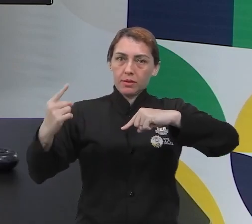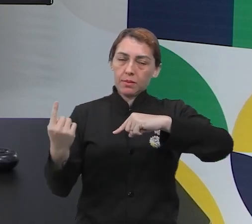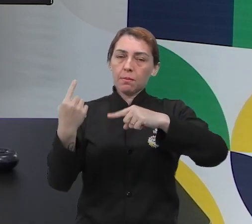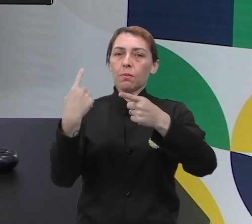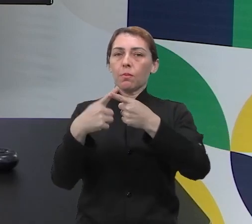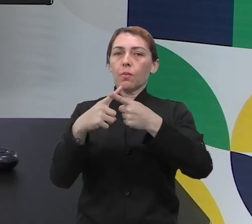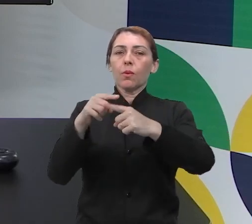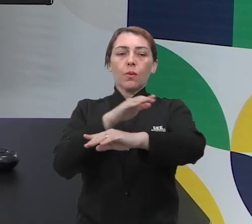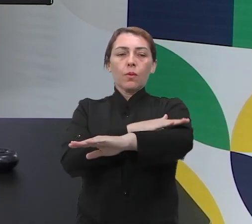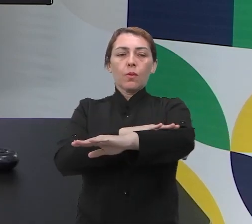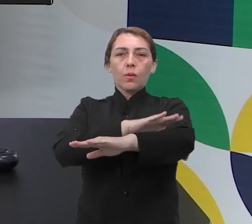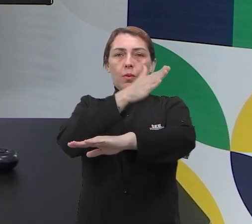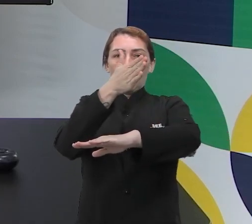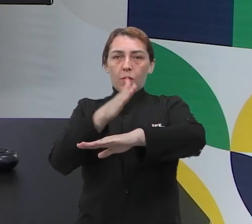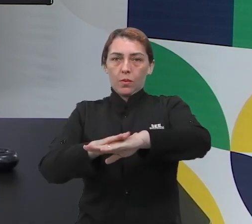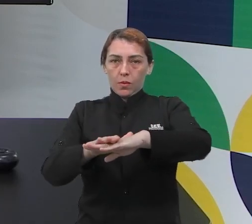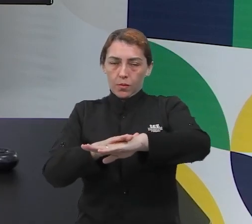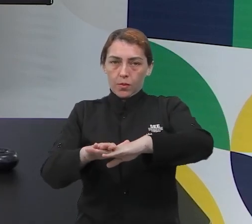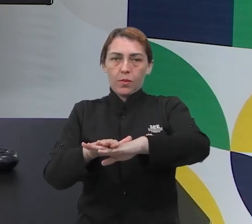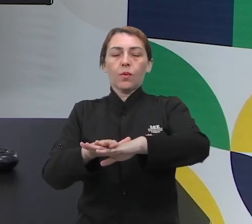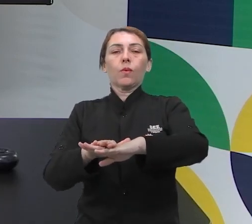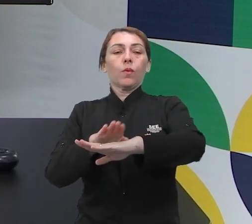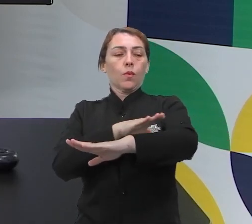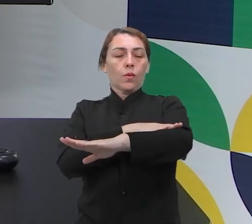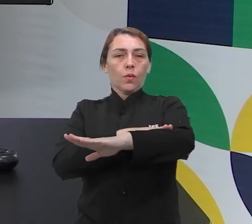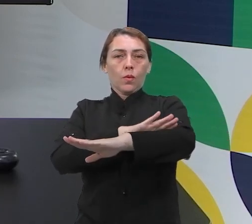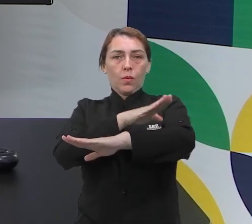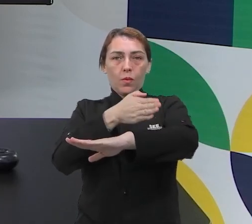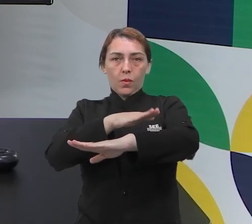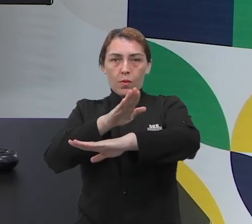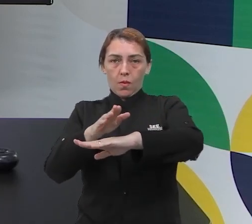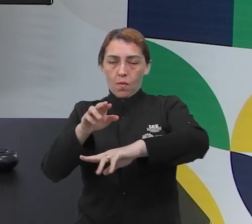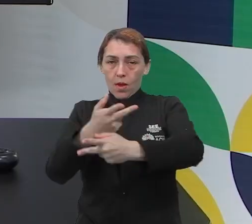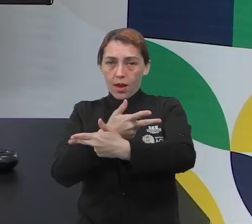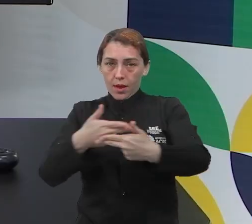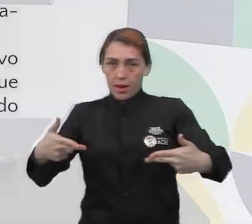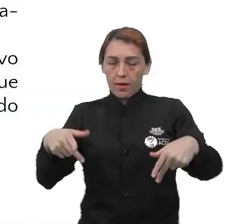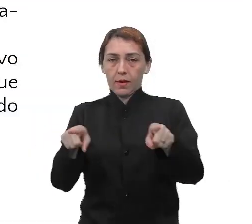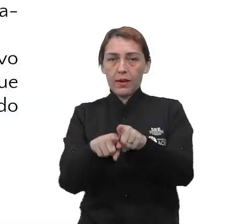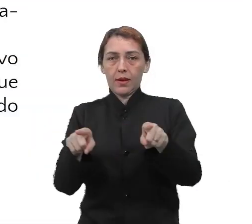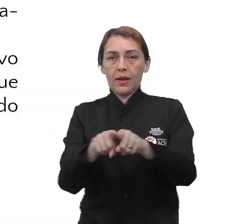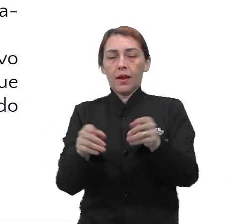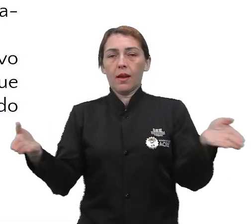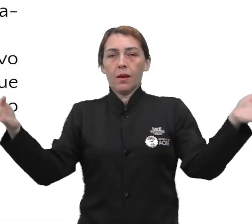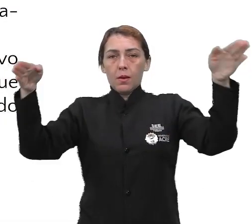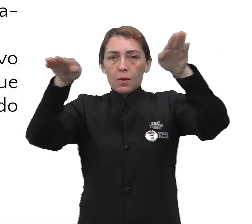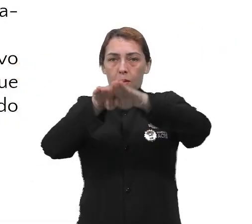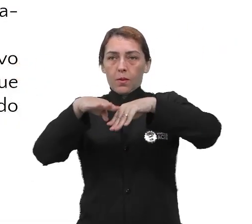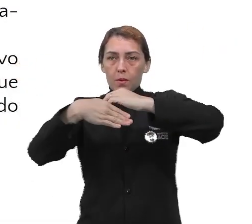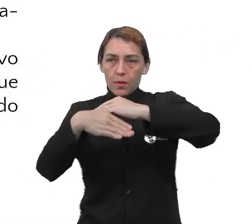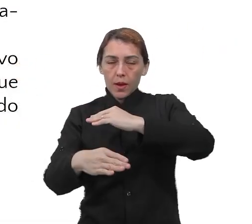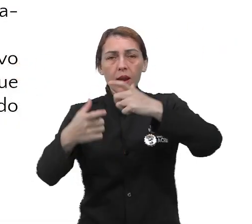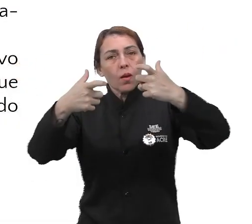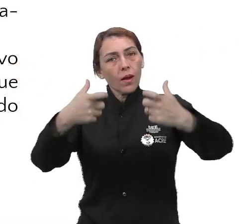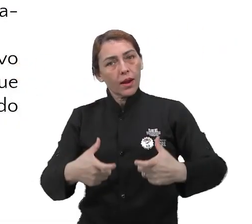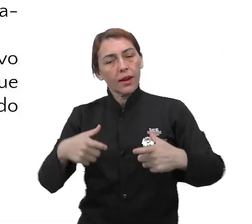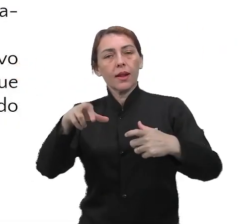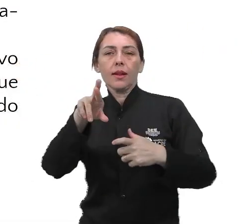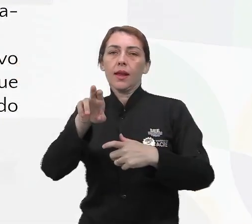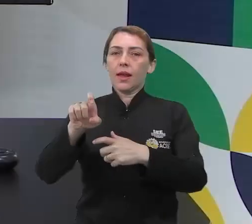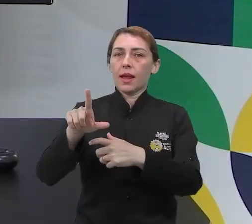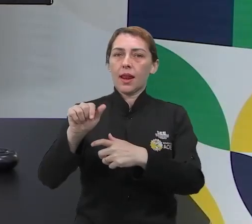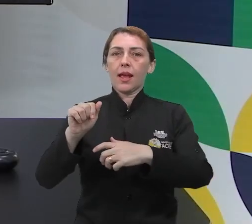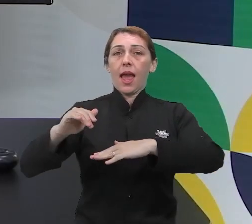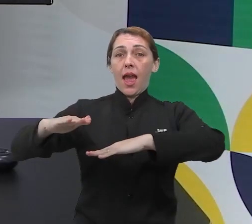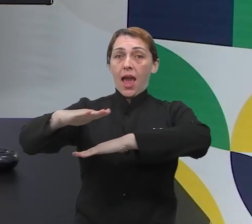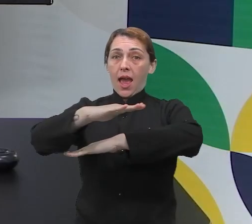por planaltos. Tá? Relevo menor do que os relevos que estão ao seu redor, a depressão relativa, localizada acima do